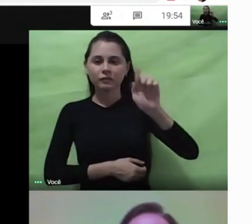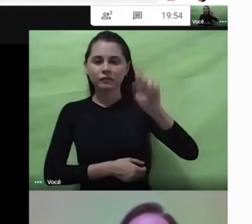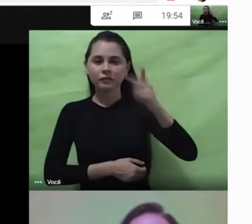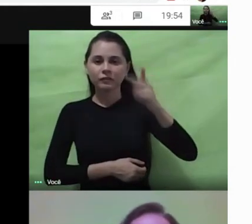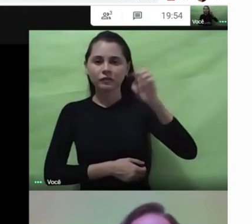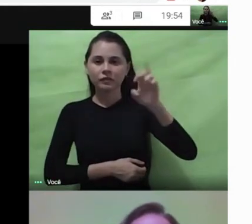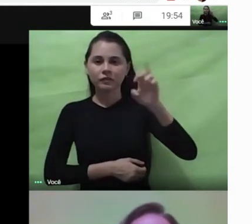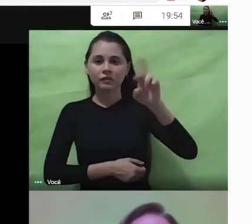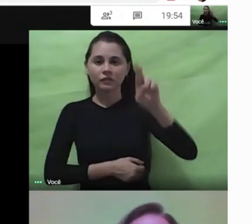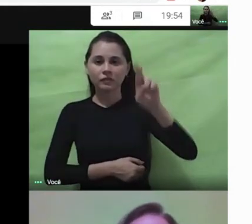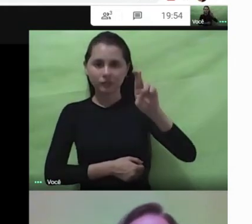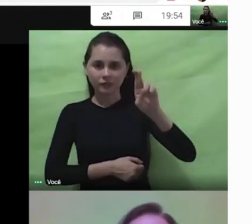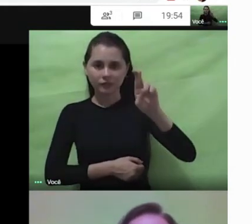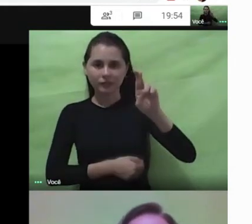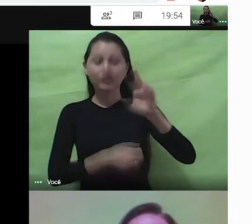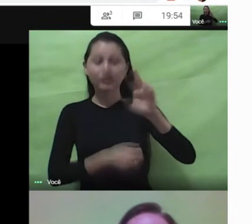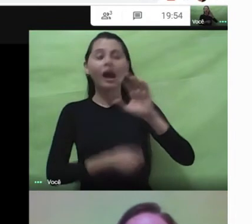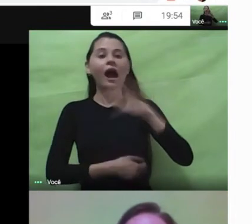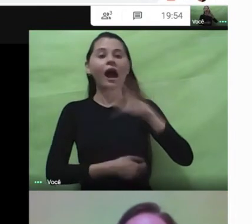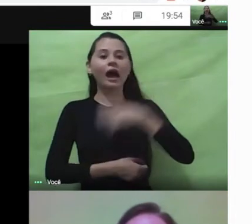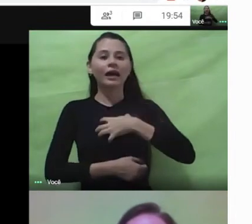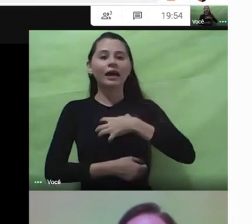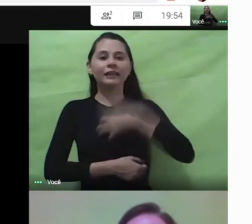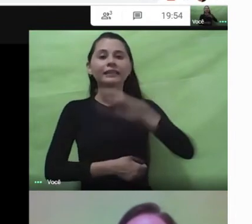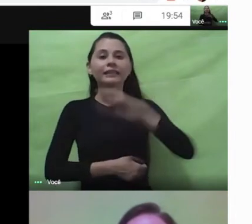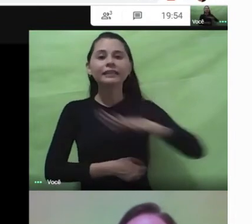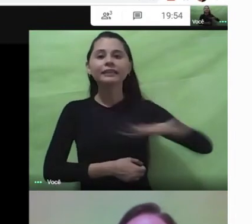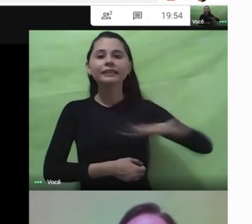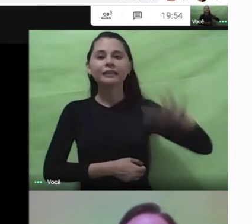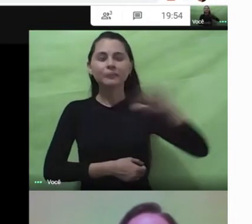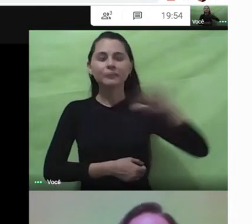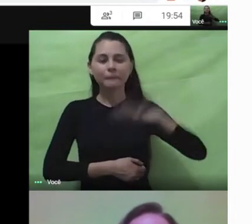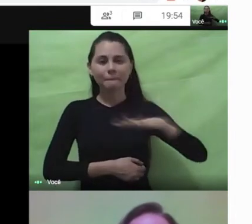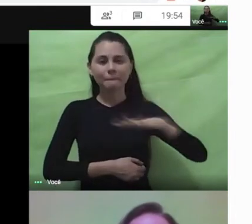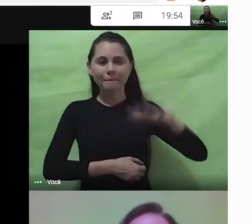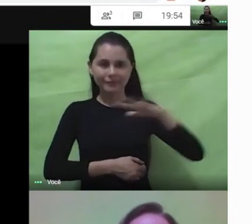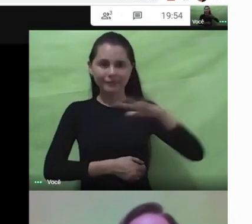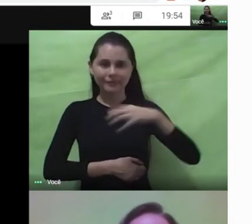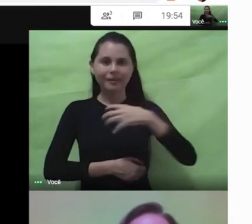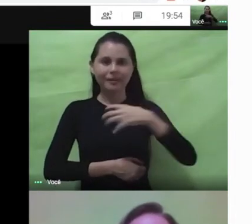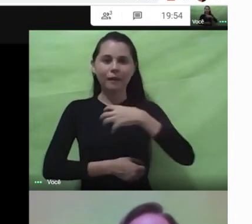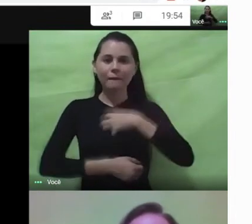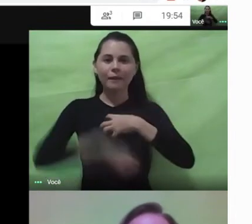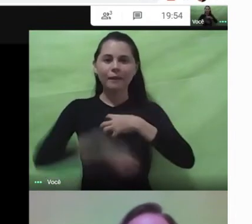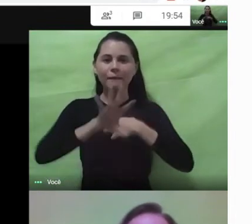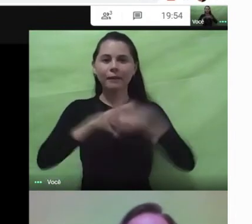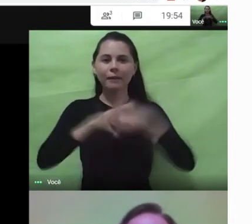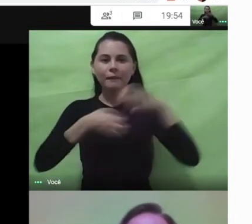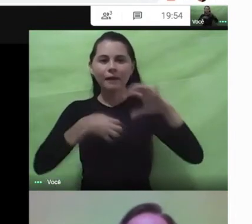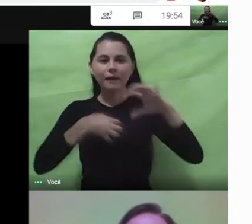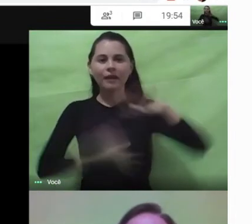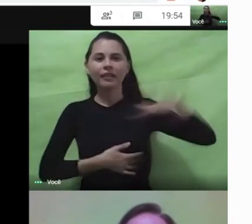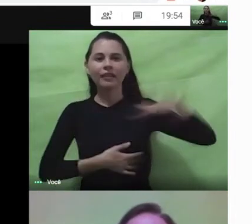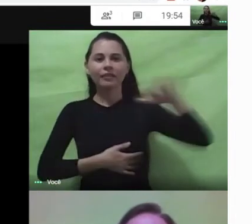Semântica e Pragmática das Línguas, ano